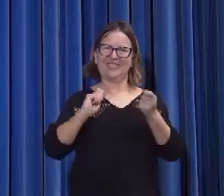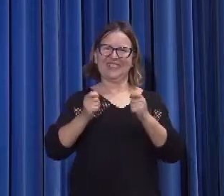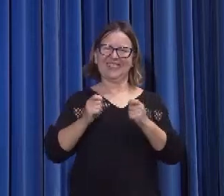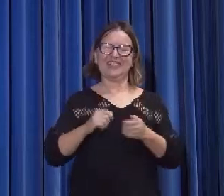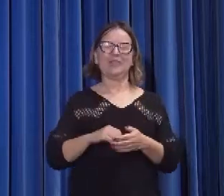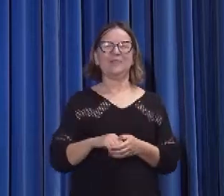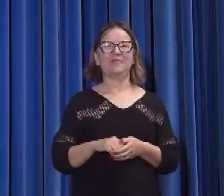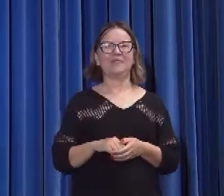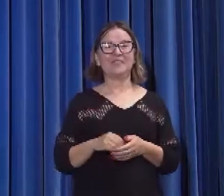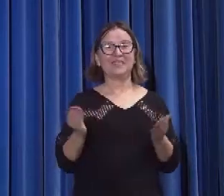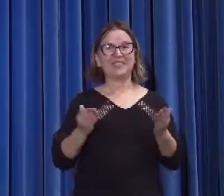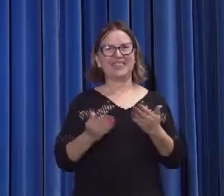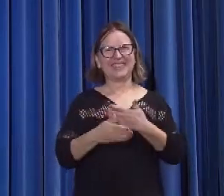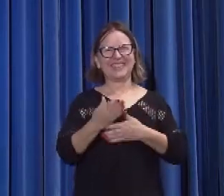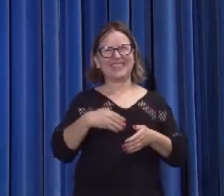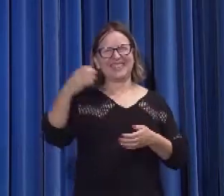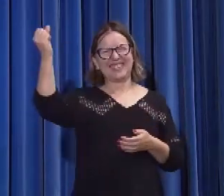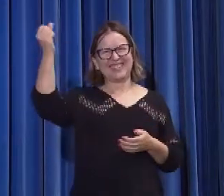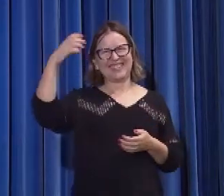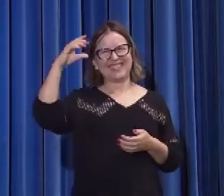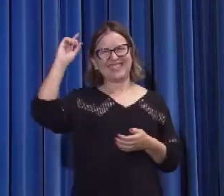E hoje, pela graça de Deus,